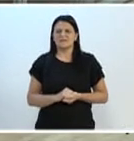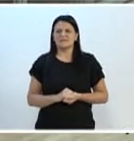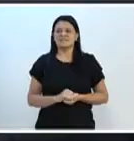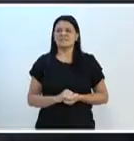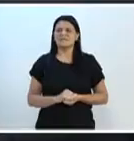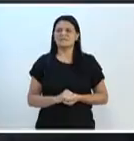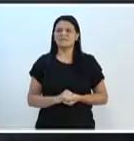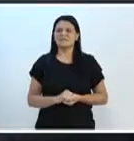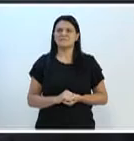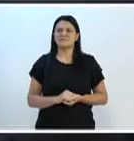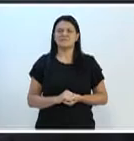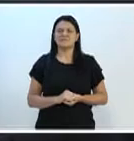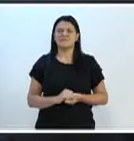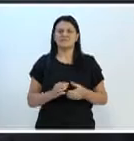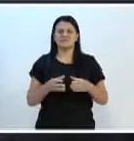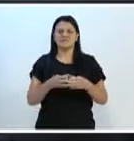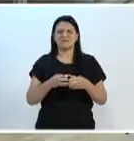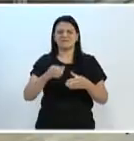Chapa 1.